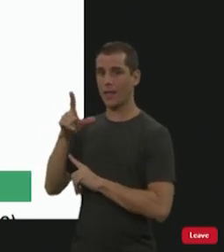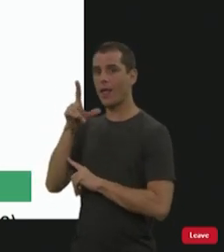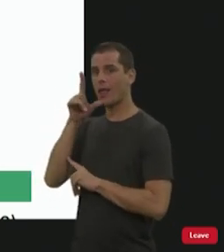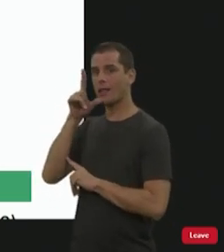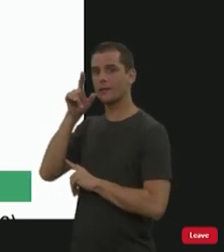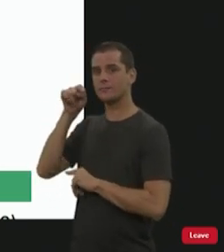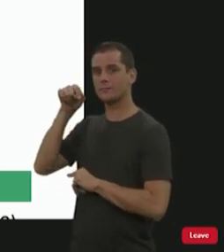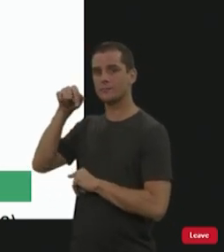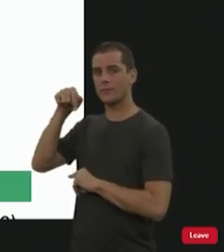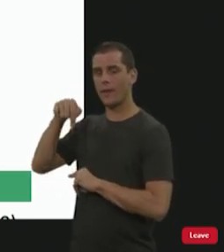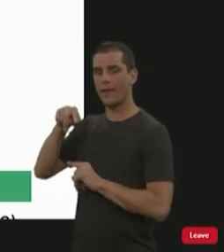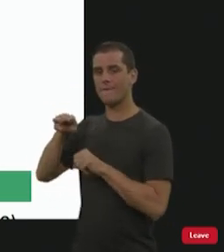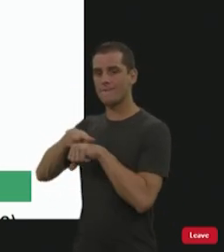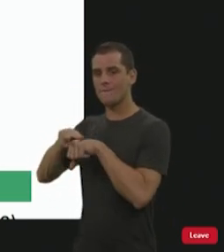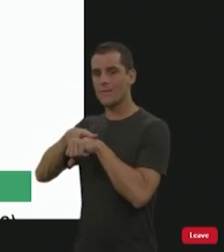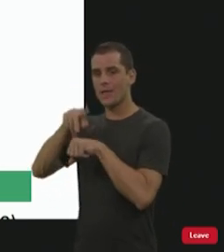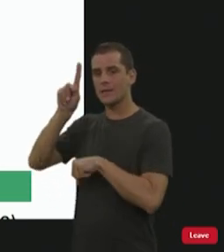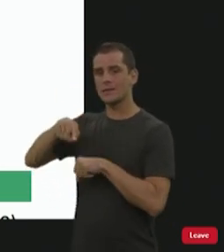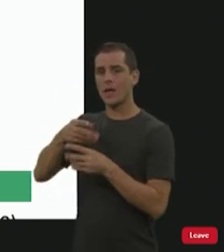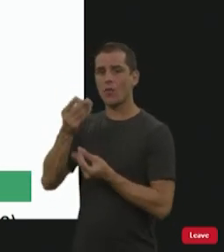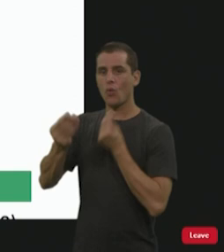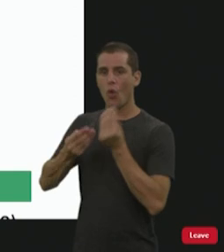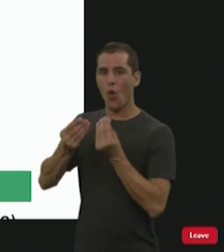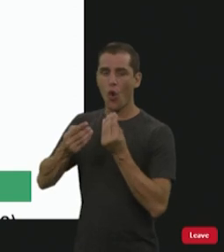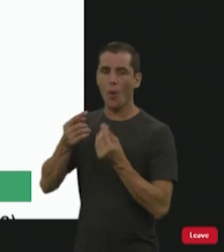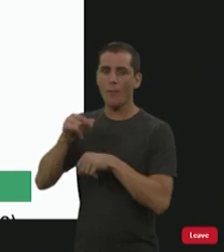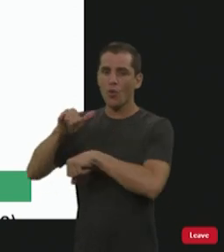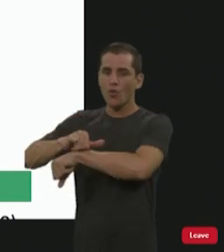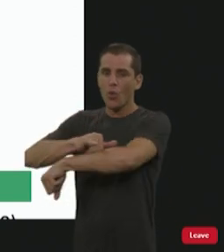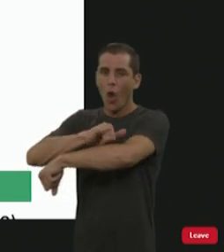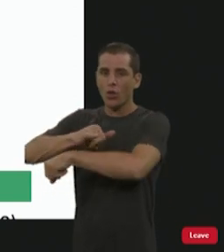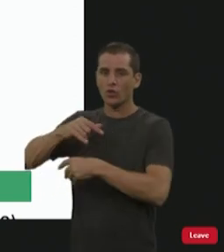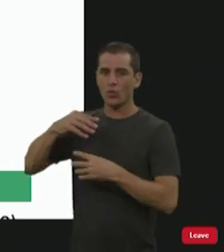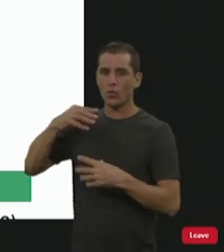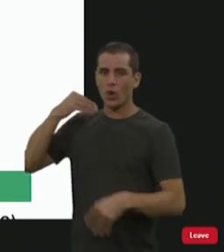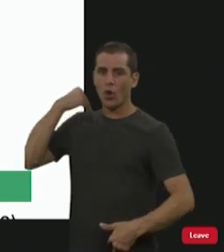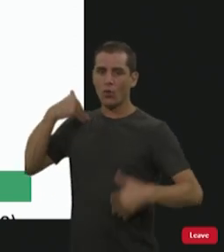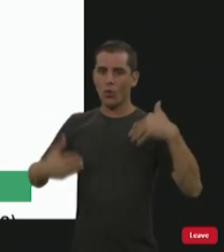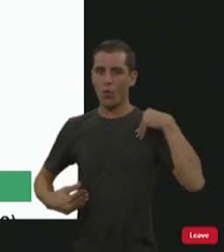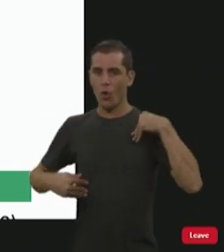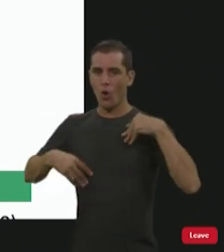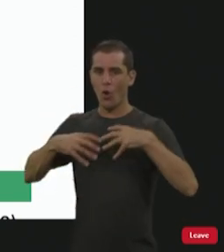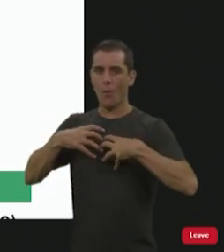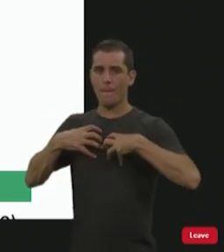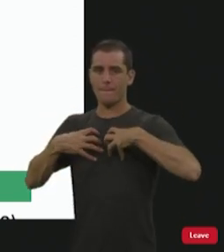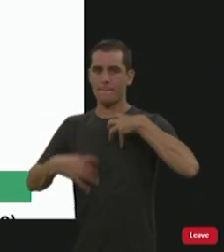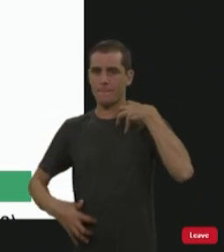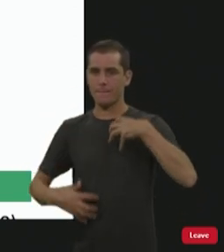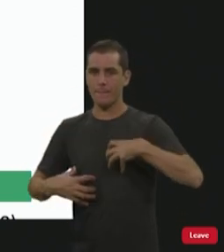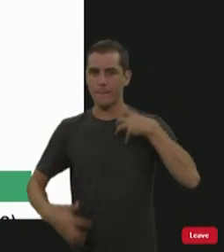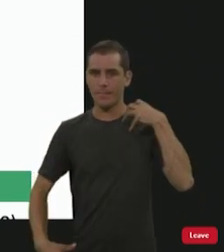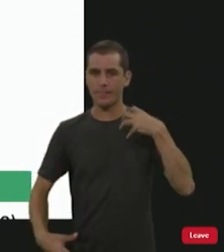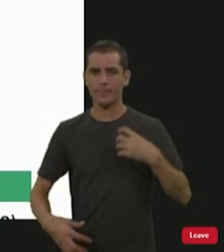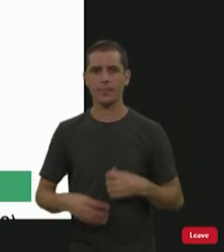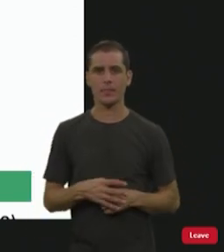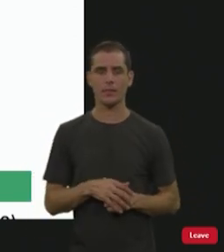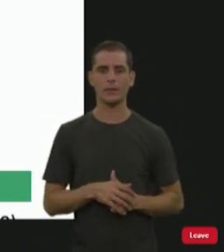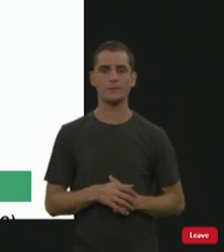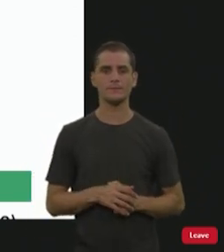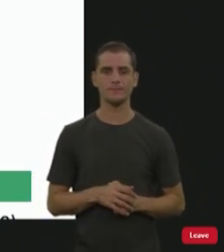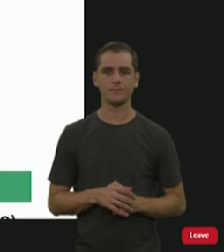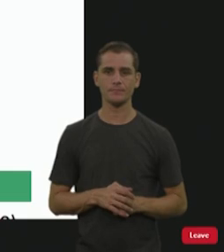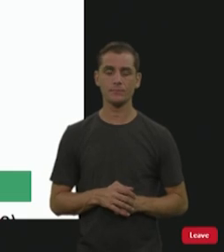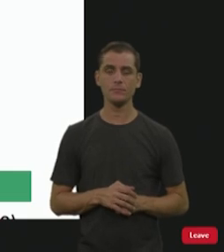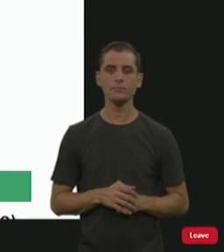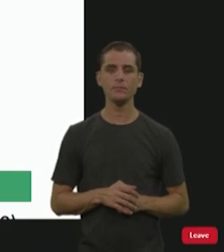na apresentação mais severa, que é a lipodistrofia congênita generalizada, nós vamos ter uma ausência quase que completa do tecido adiposo. Então,